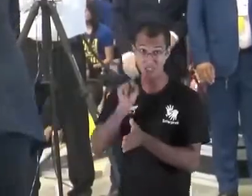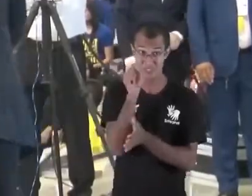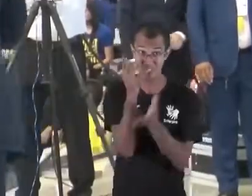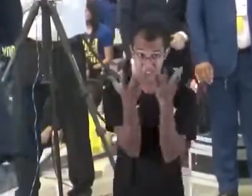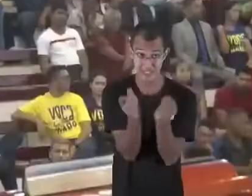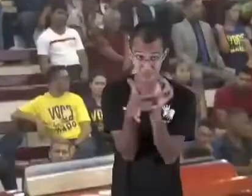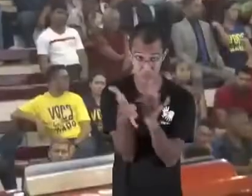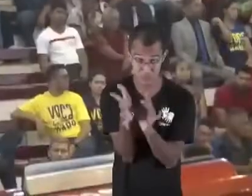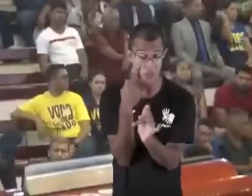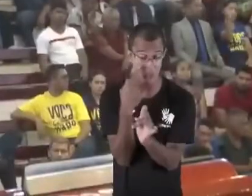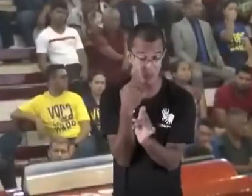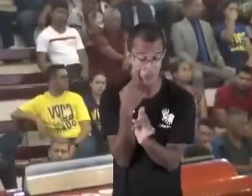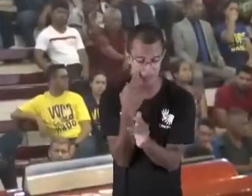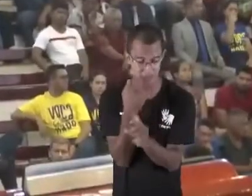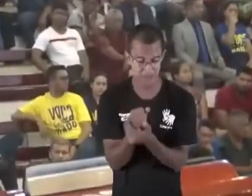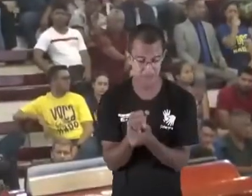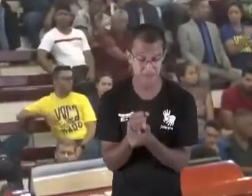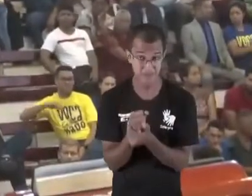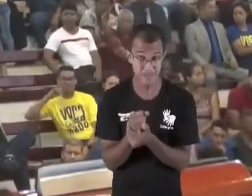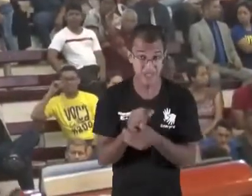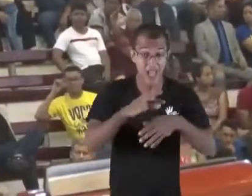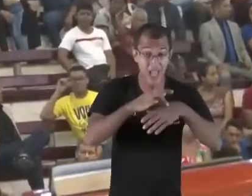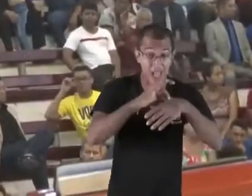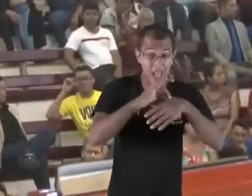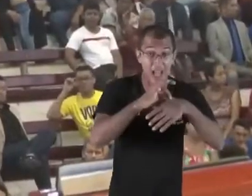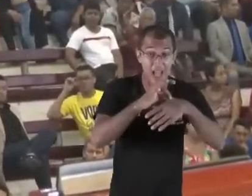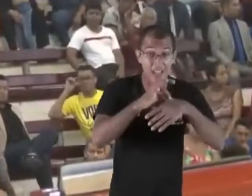converter, a carne